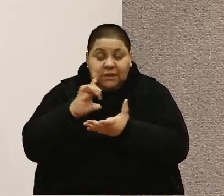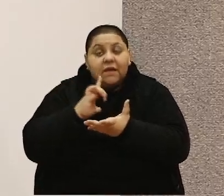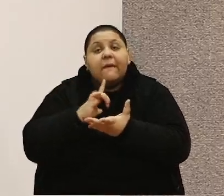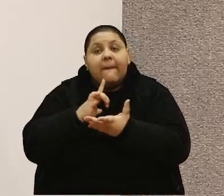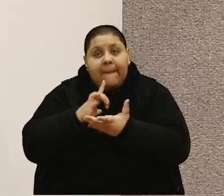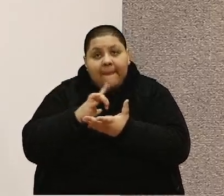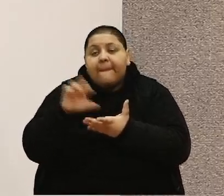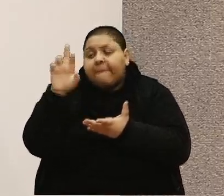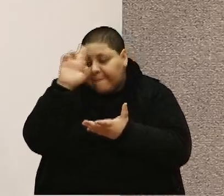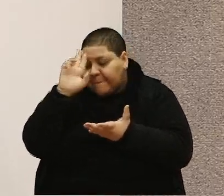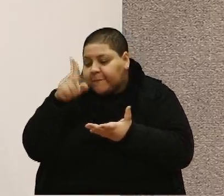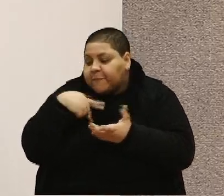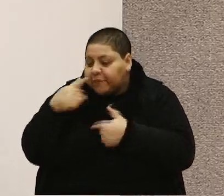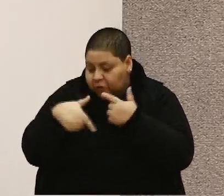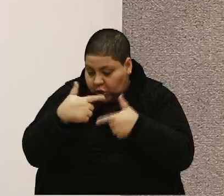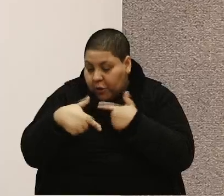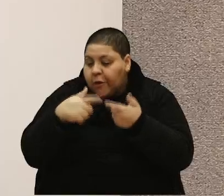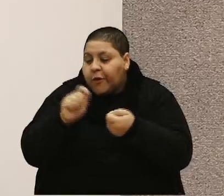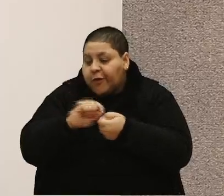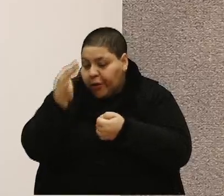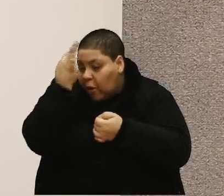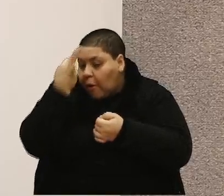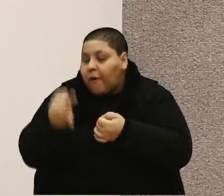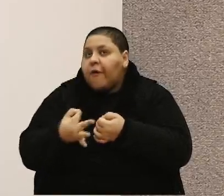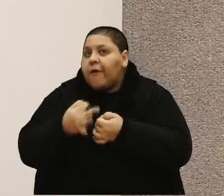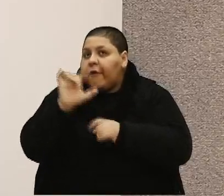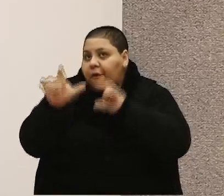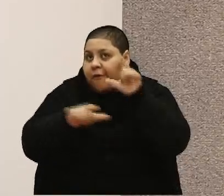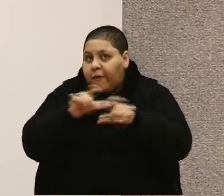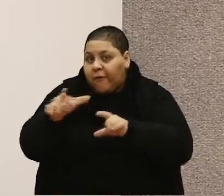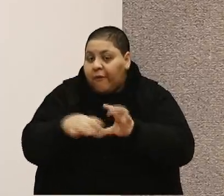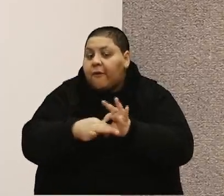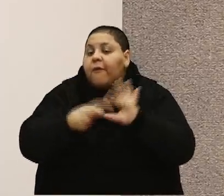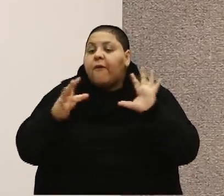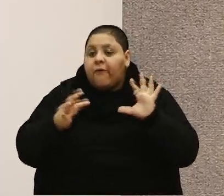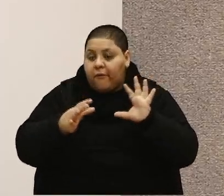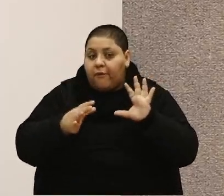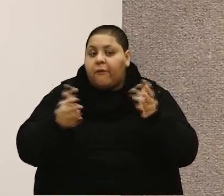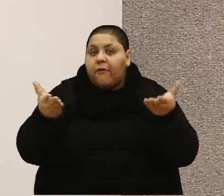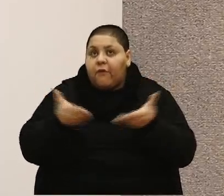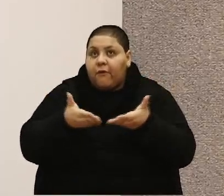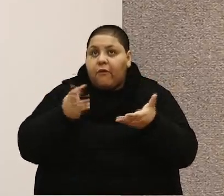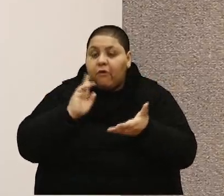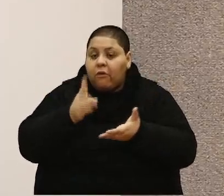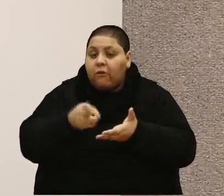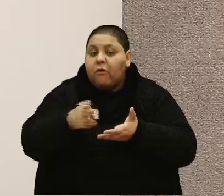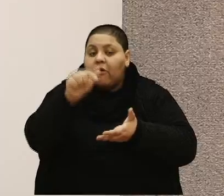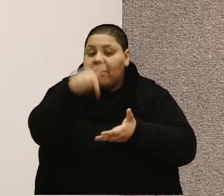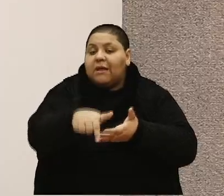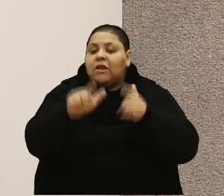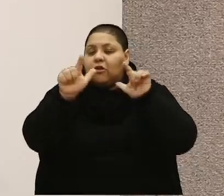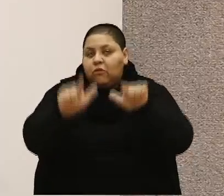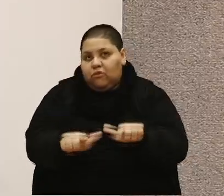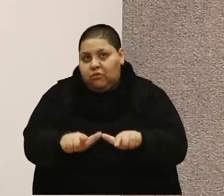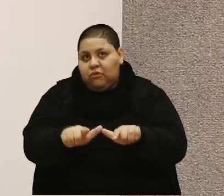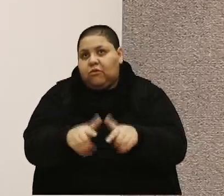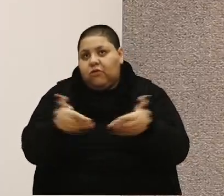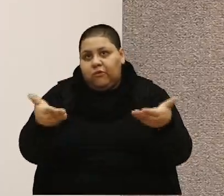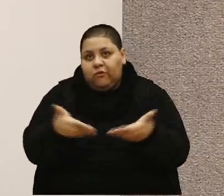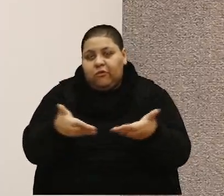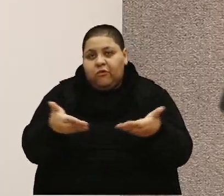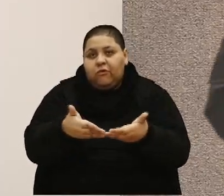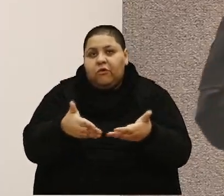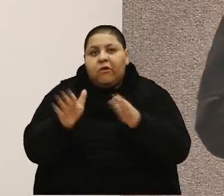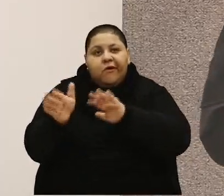fato, reconhecer o trabalho que é feito e entender que as pessoas são livres para estar, ficar e permanecer naquele ambiente. Então, dito isso, eu quero passar um